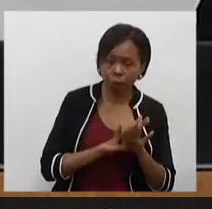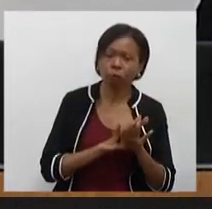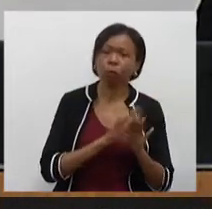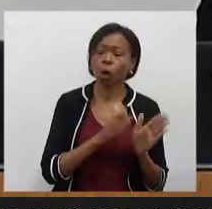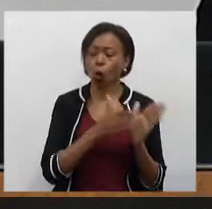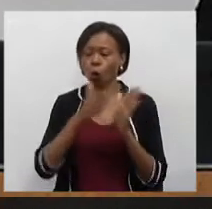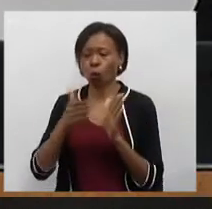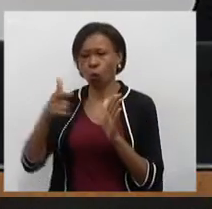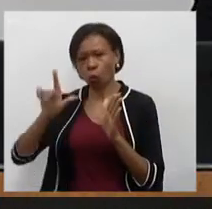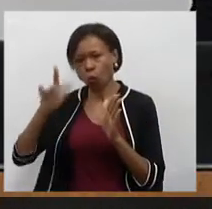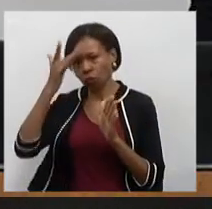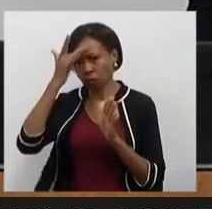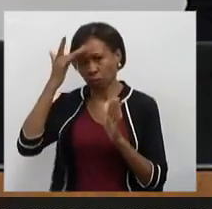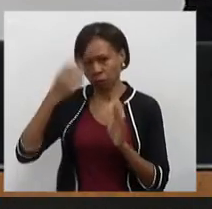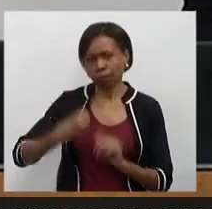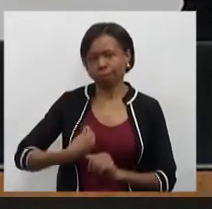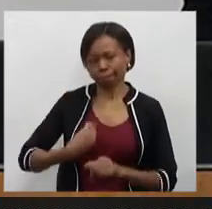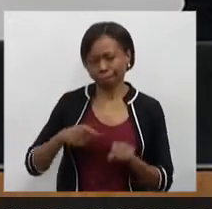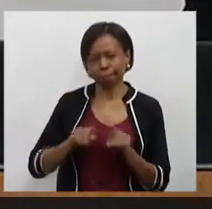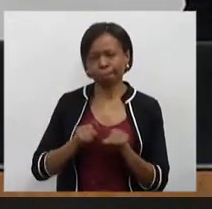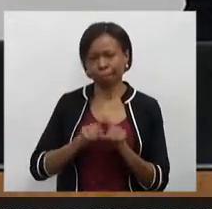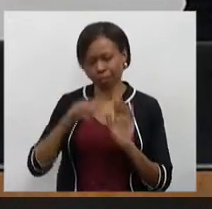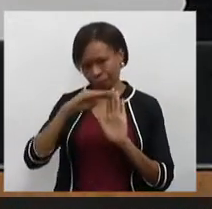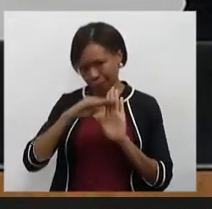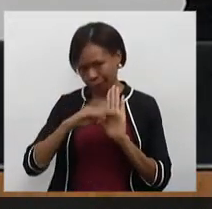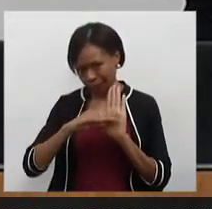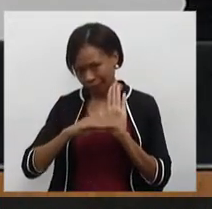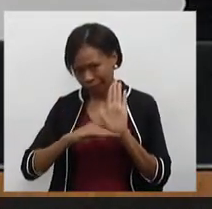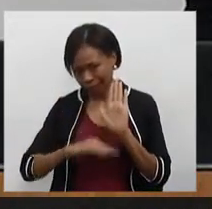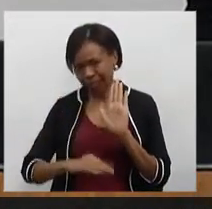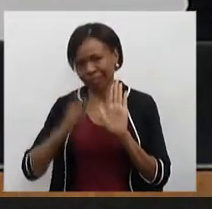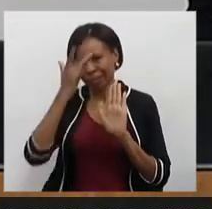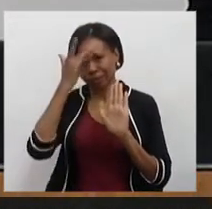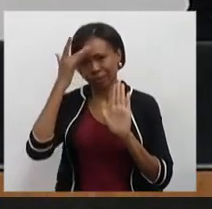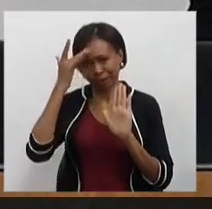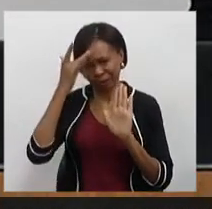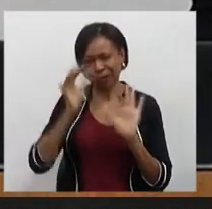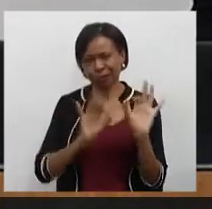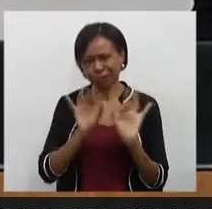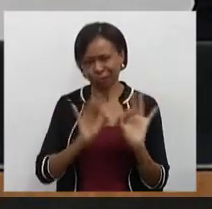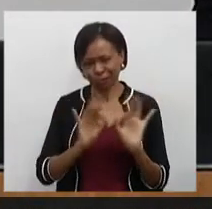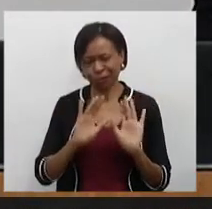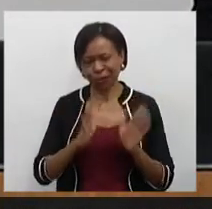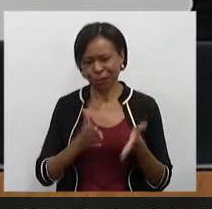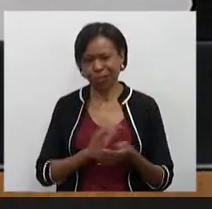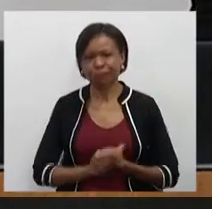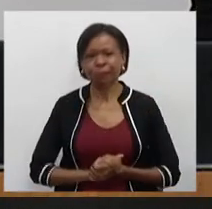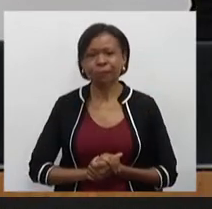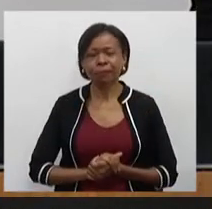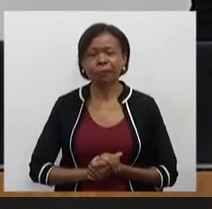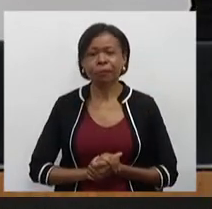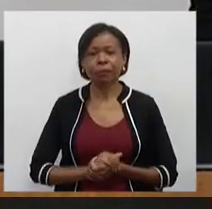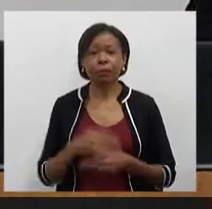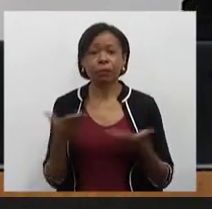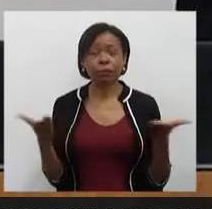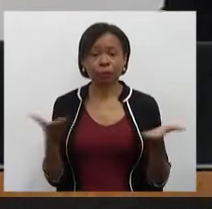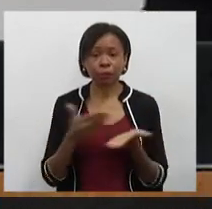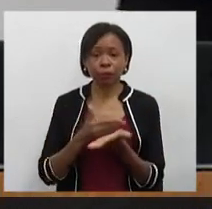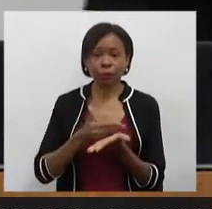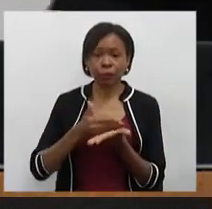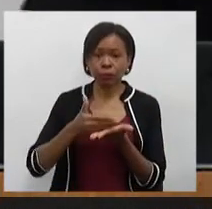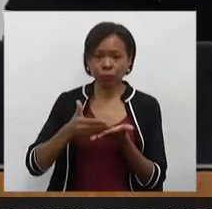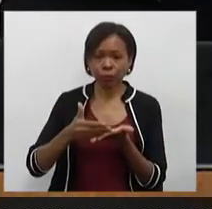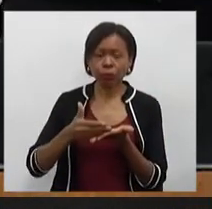estão inscritos aqui na lista preparada aqui pela assessoria da casa, tá ok? Então eu vou começar aqui